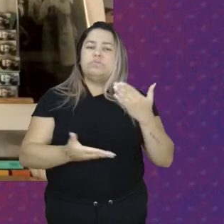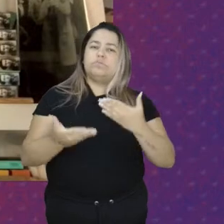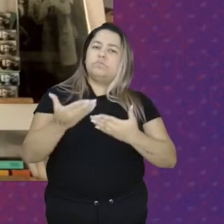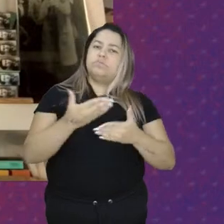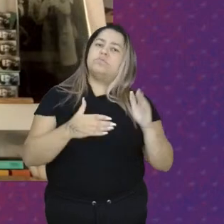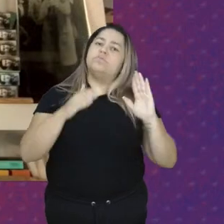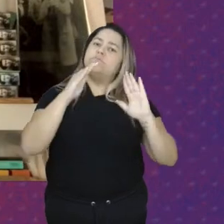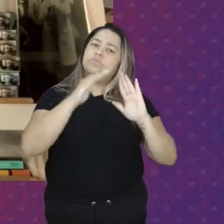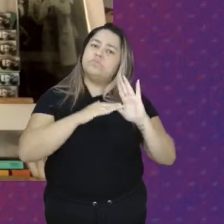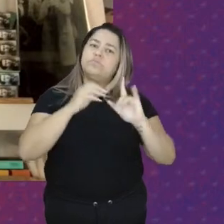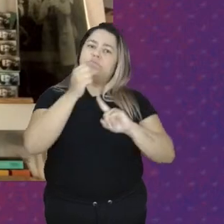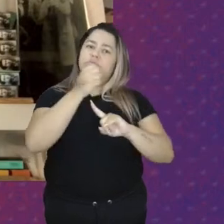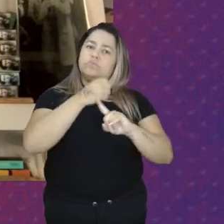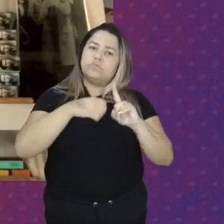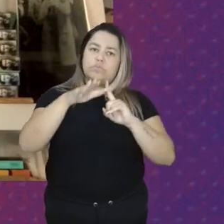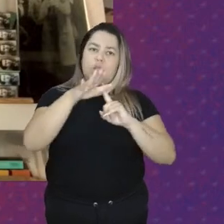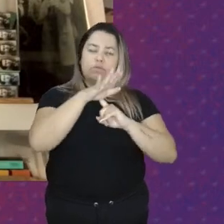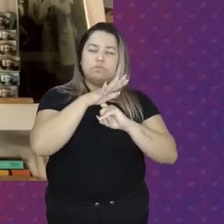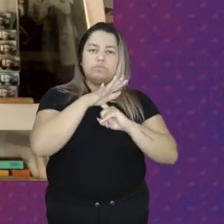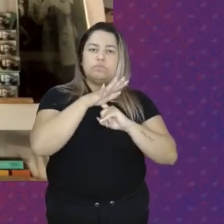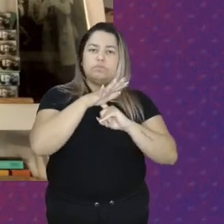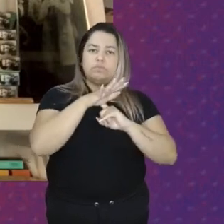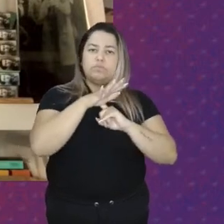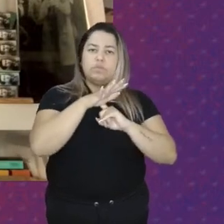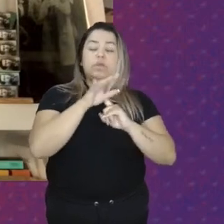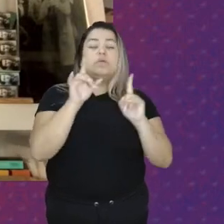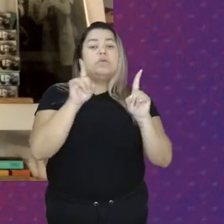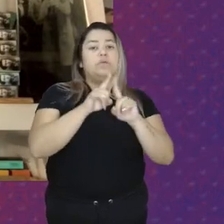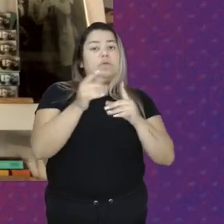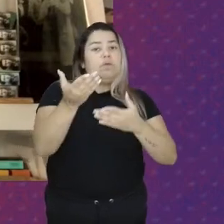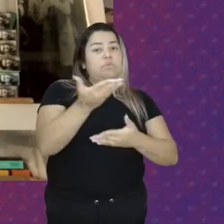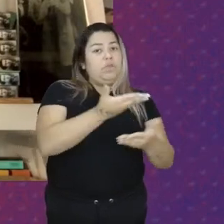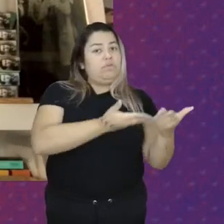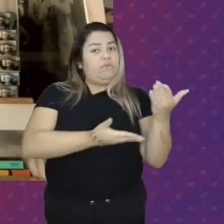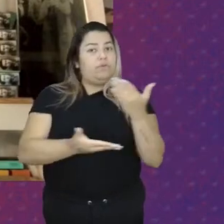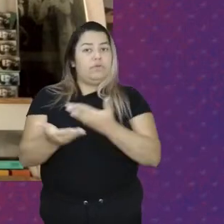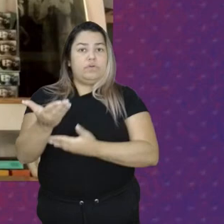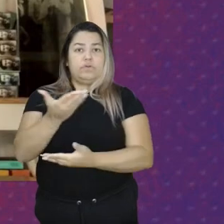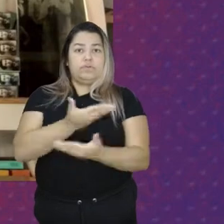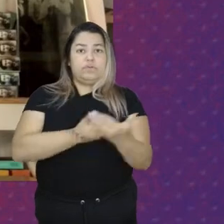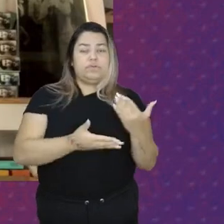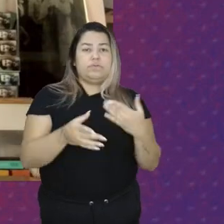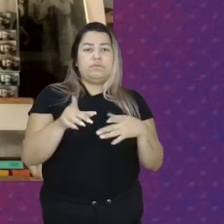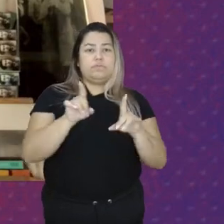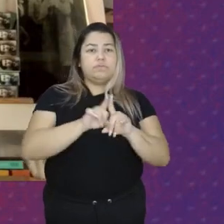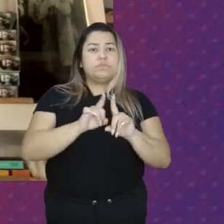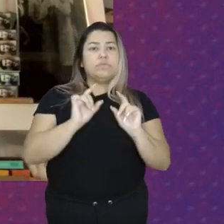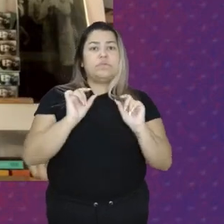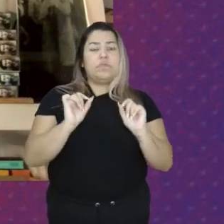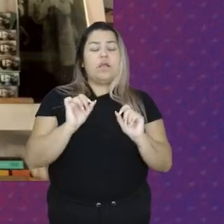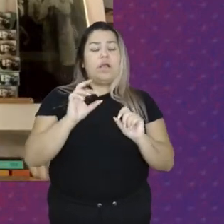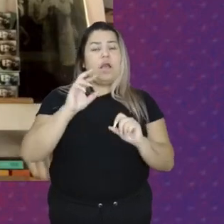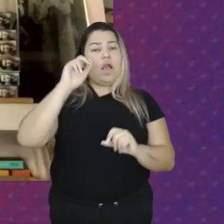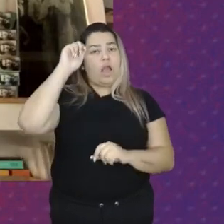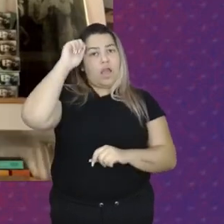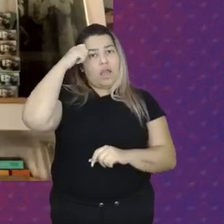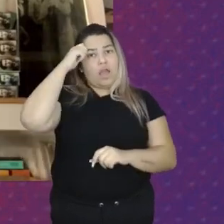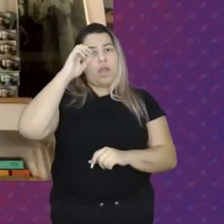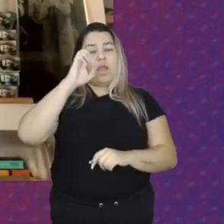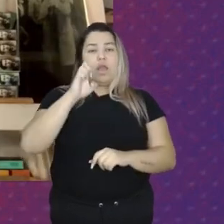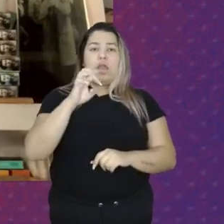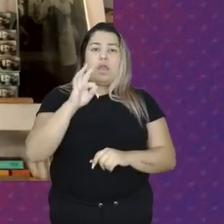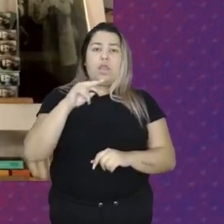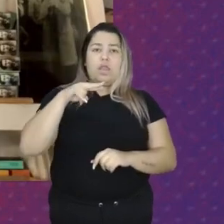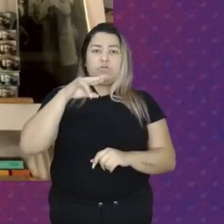classes sociais na sociedade, que envolve a questão racial, a questão